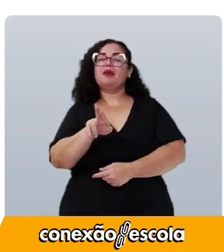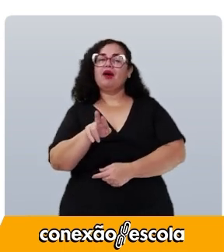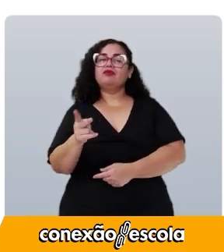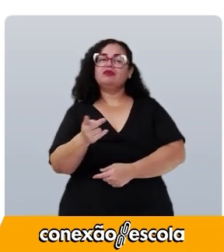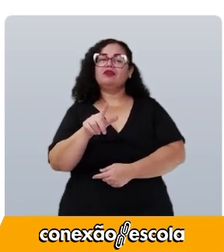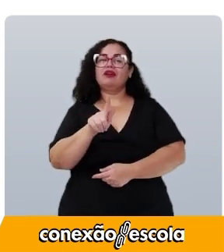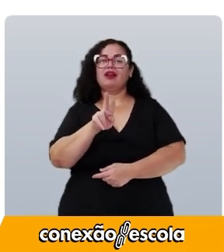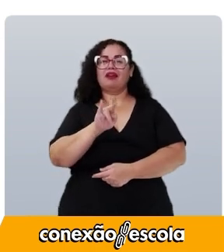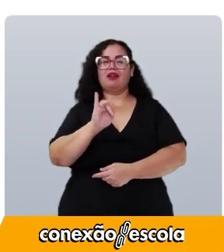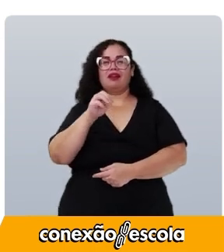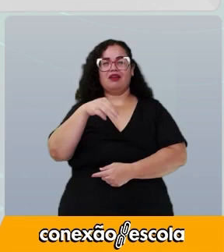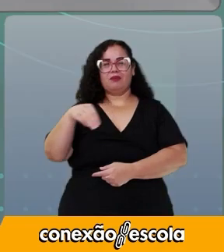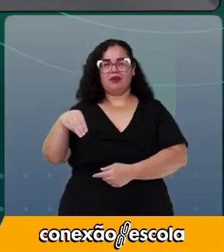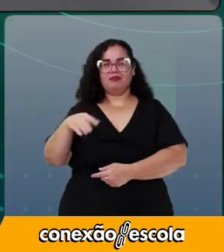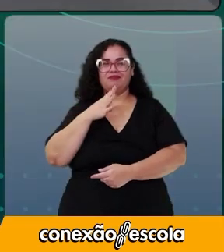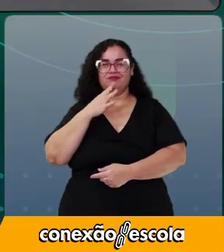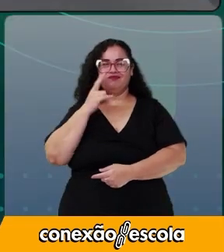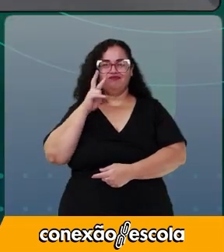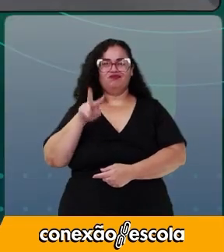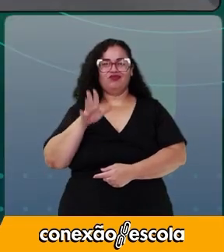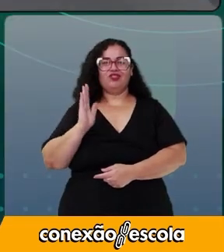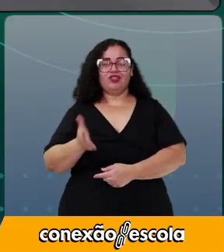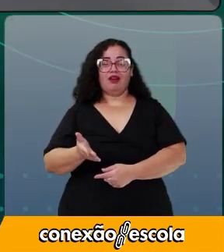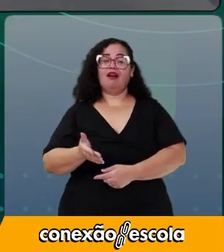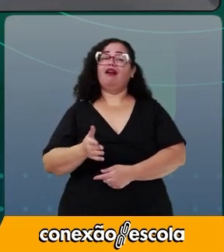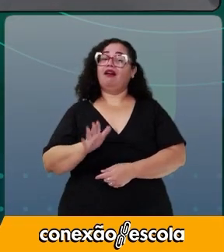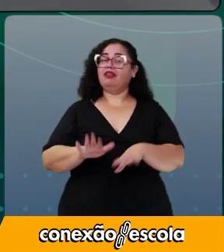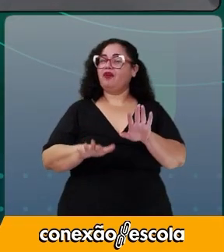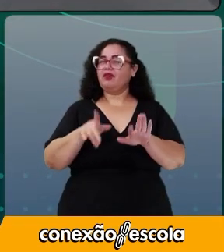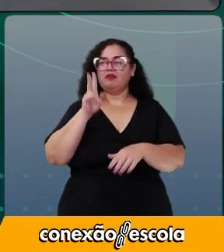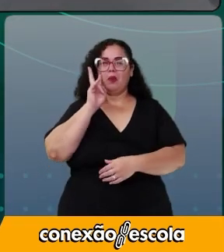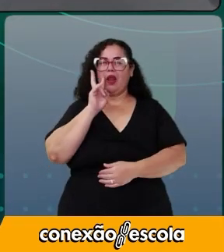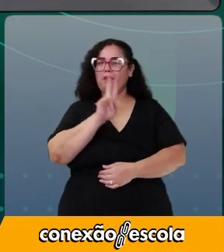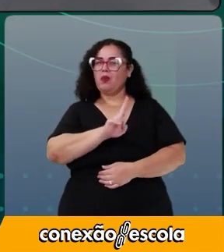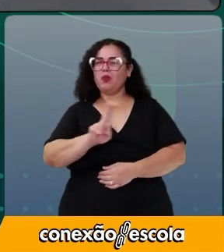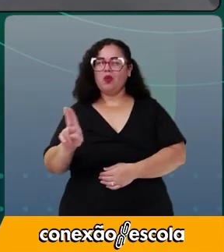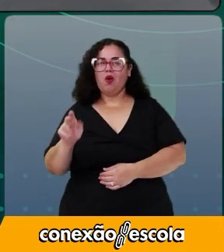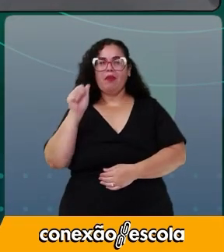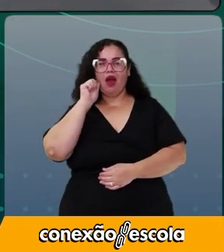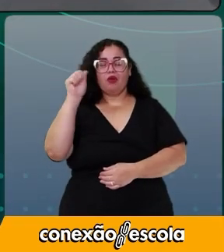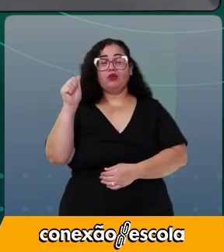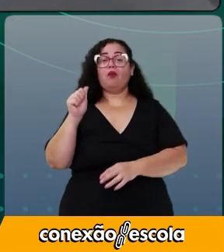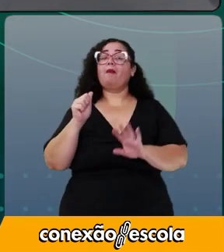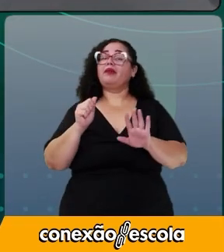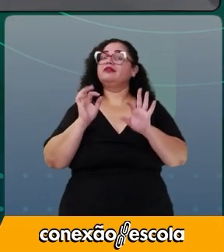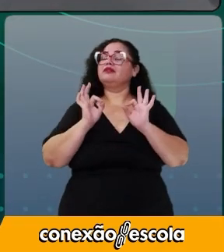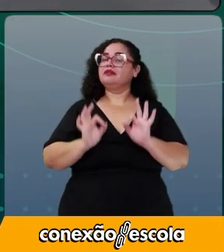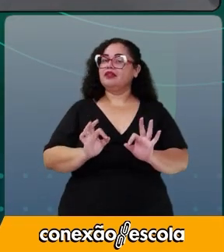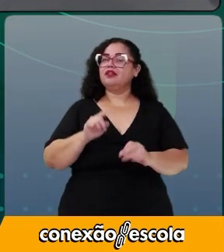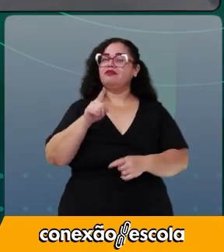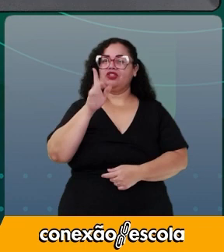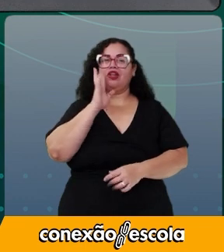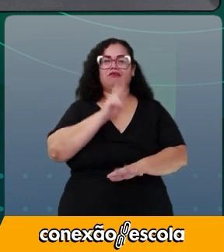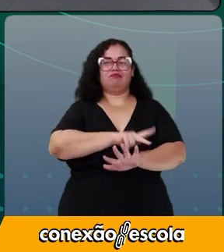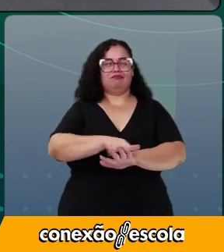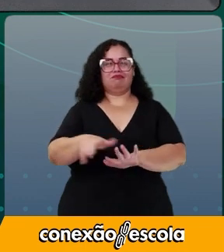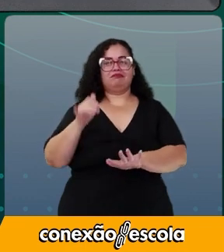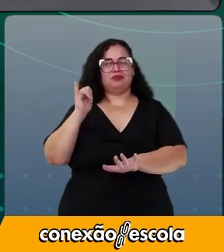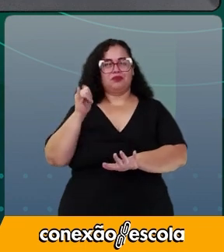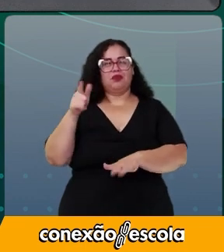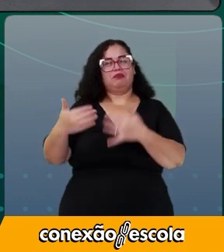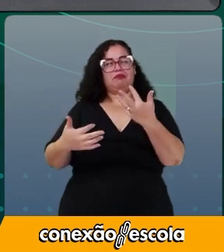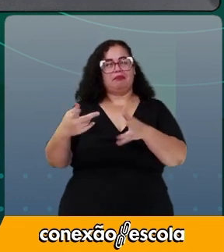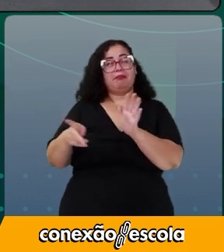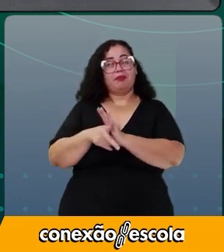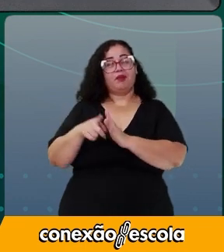Grimm. Já ouviram falar deles? Talvez você não lembre assim por nome, mas com certeza você já viu vários contos de